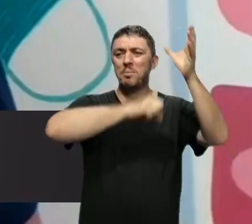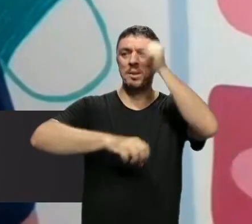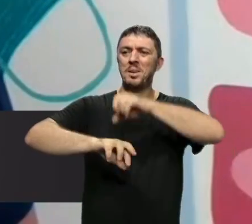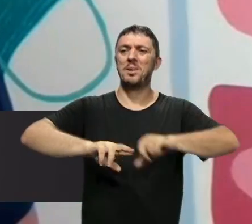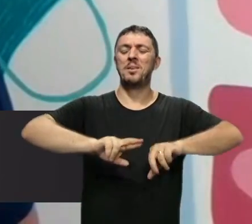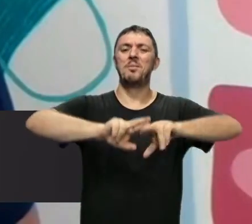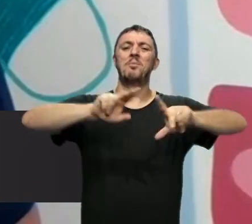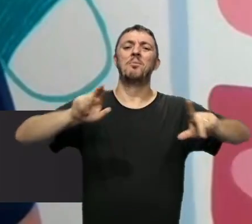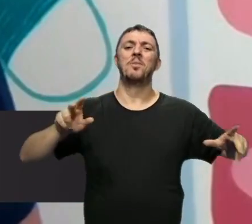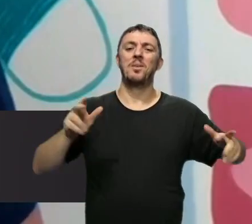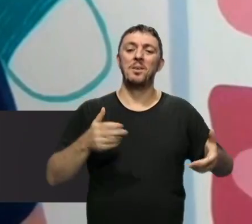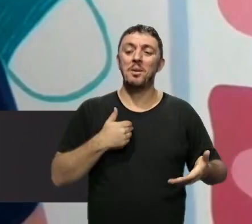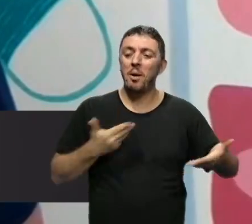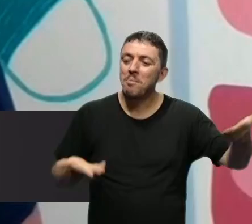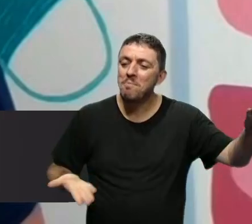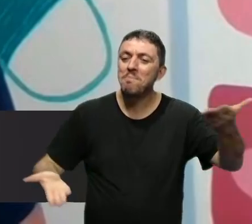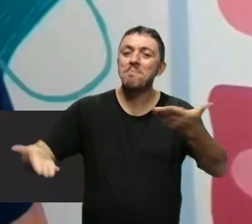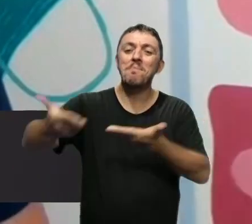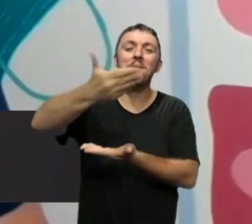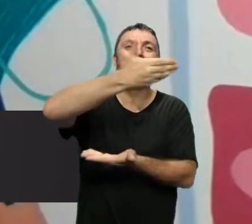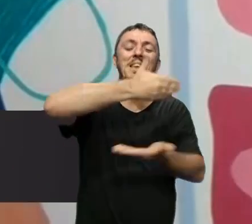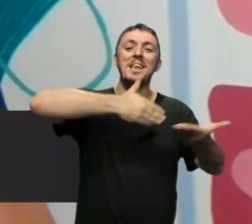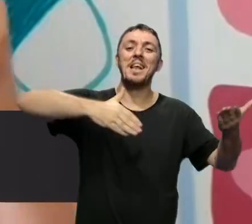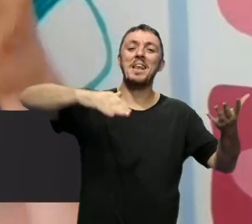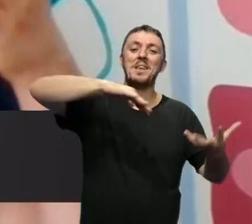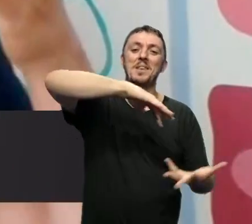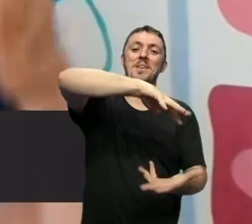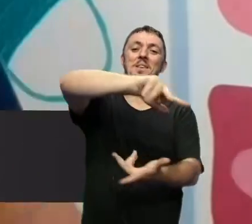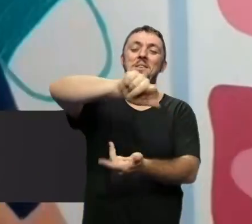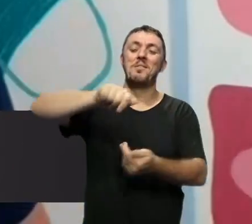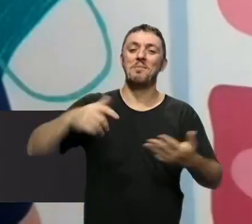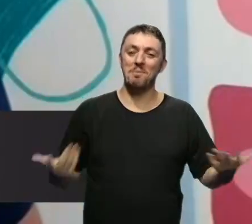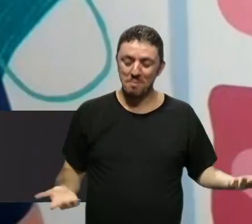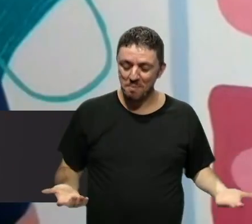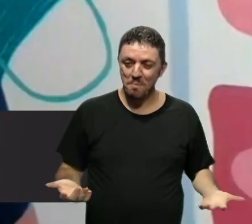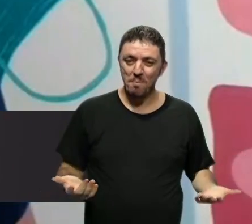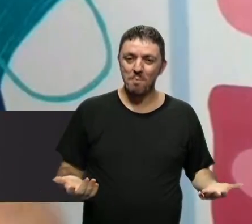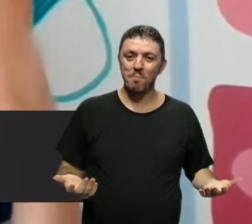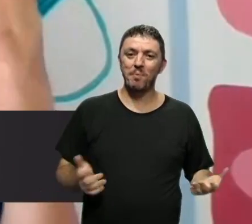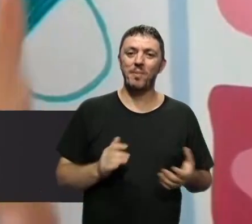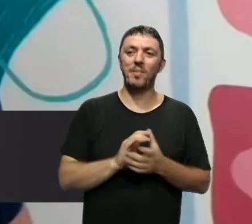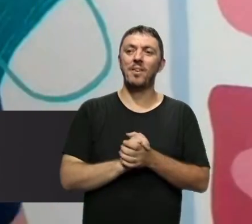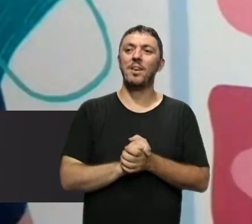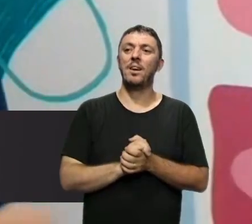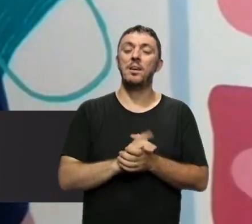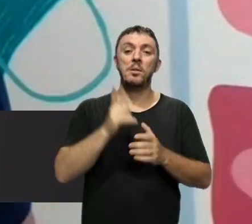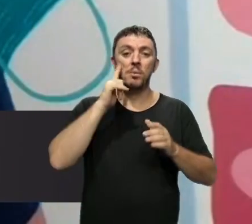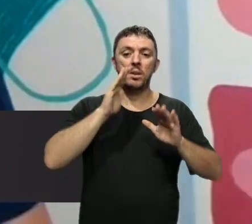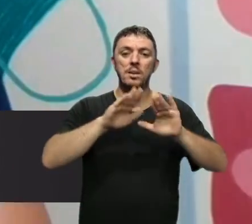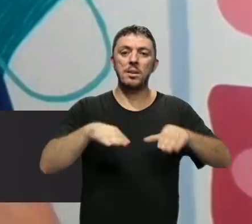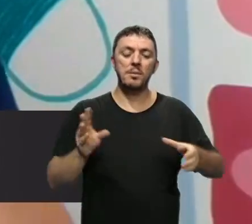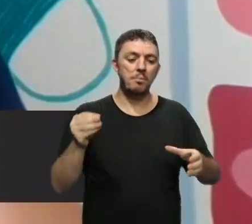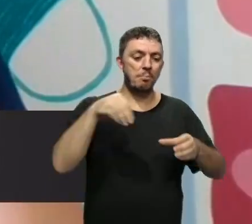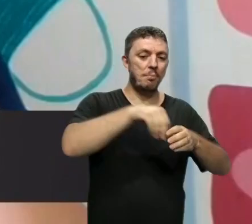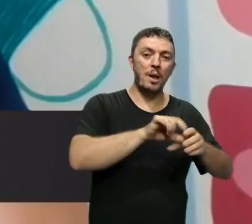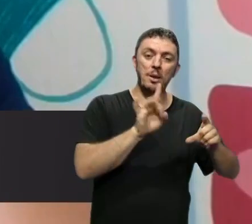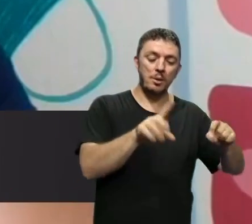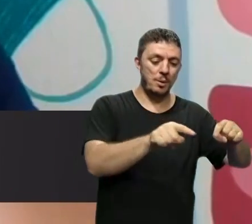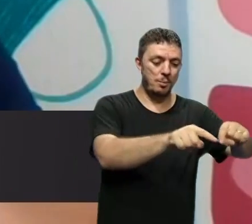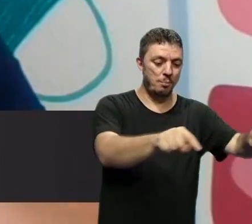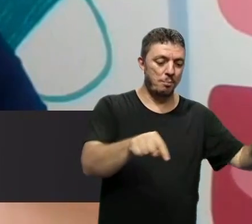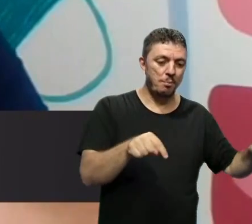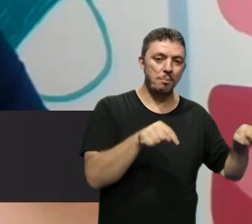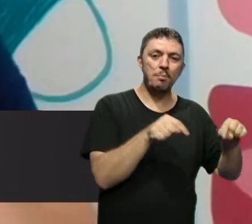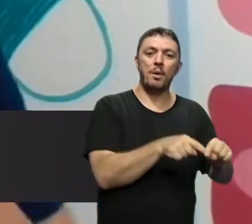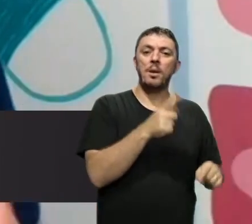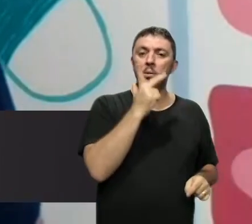existe nessa relação com o mundo. E se a gente está colocando a criança do lado de dentro, entre quatro paredes,